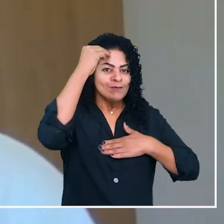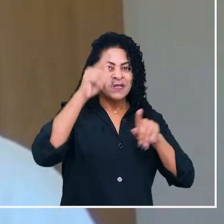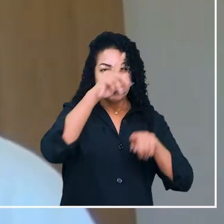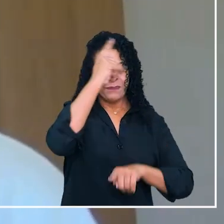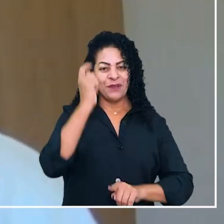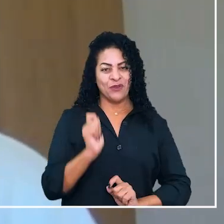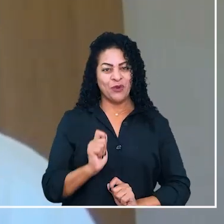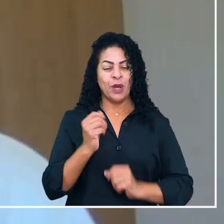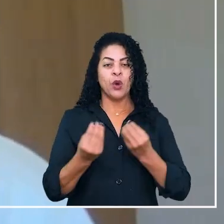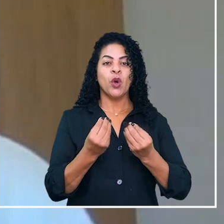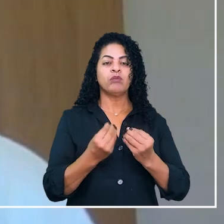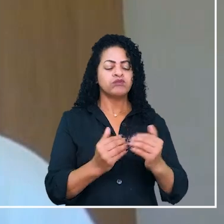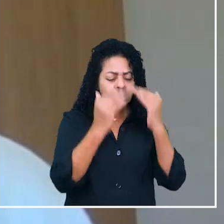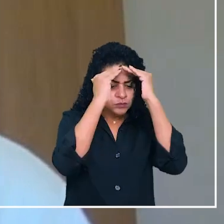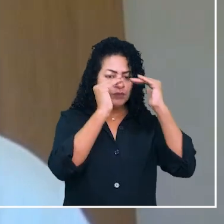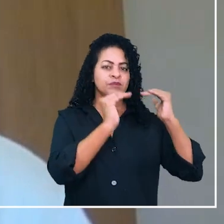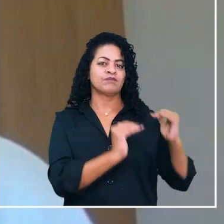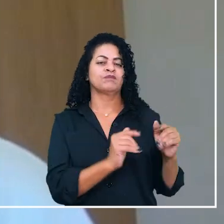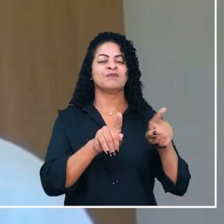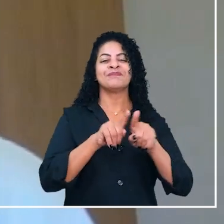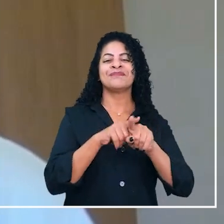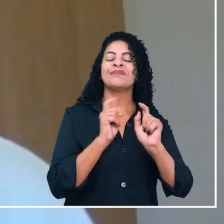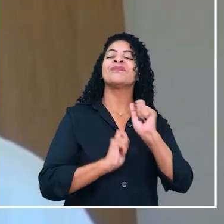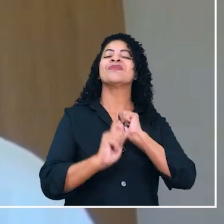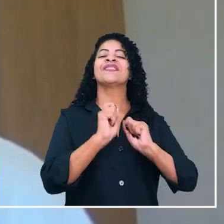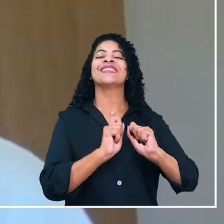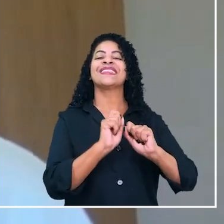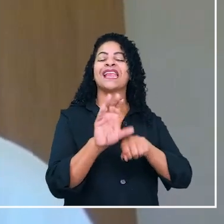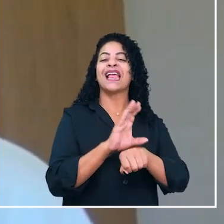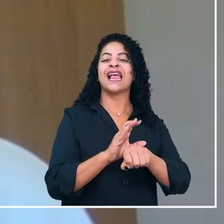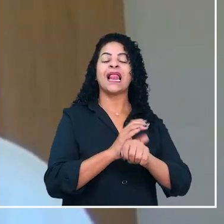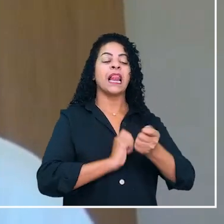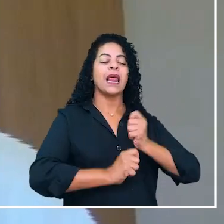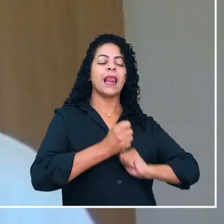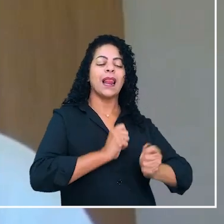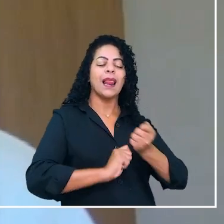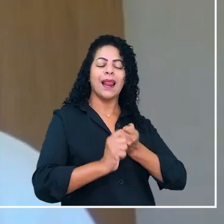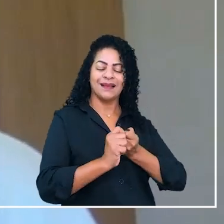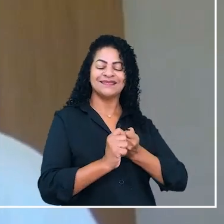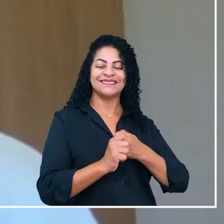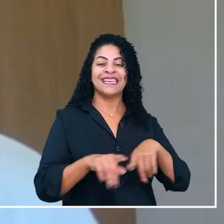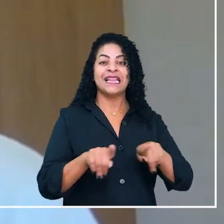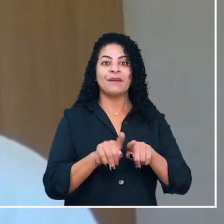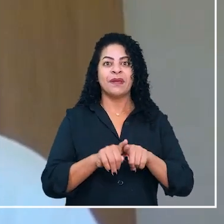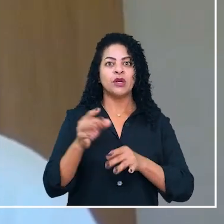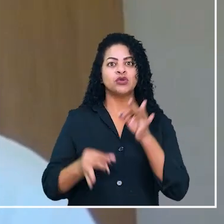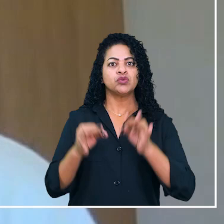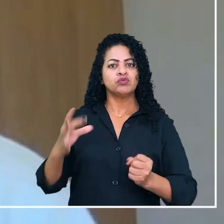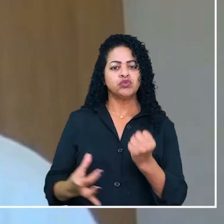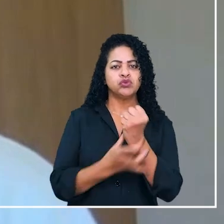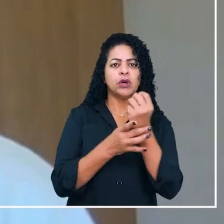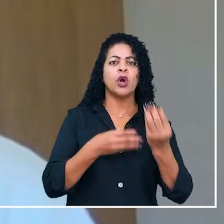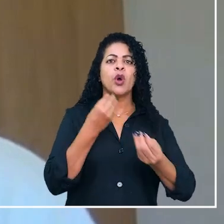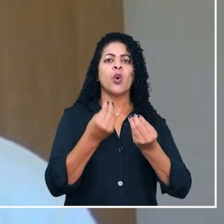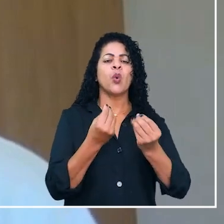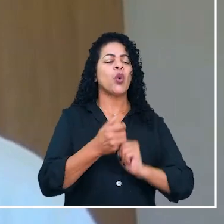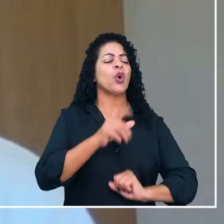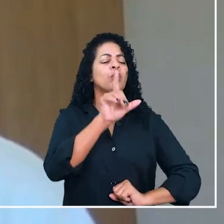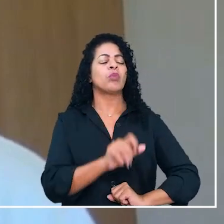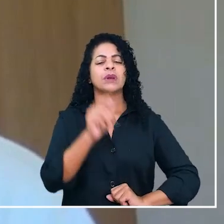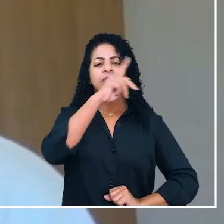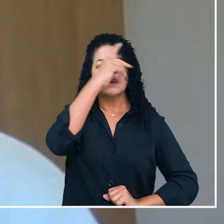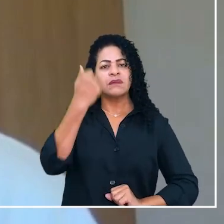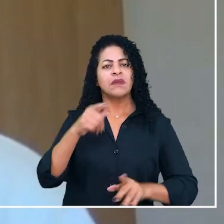vítima, sob pena de responsabilização civil, penal e administrativa, cabendo ao juiz garantir o cumprimento